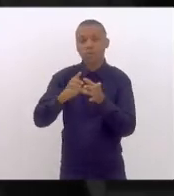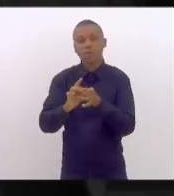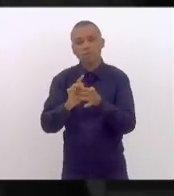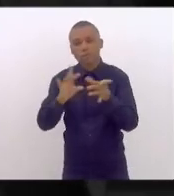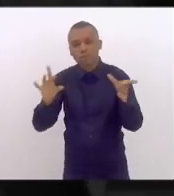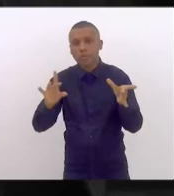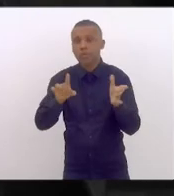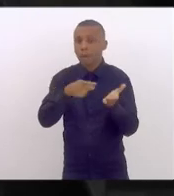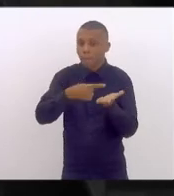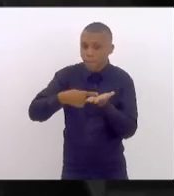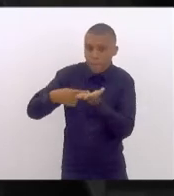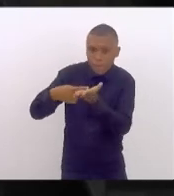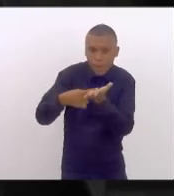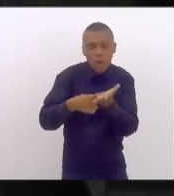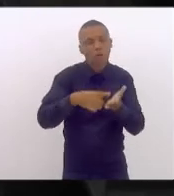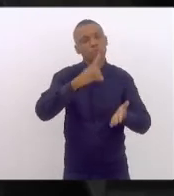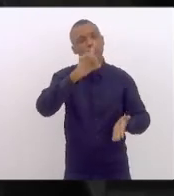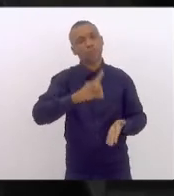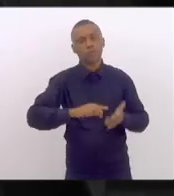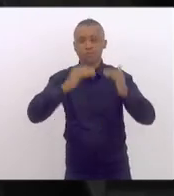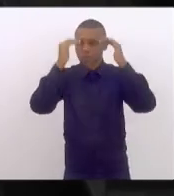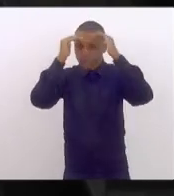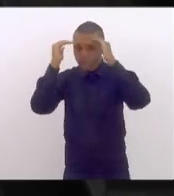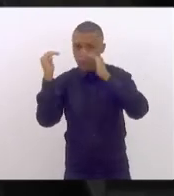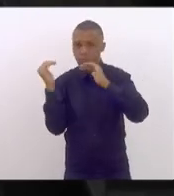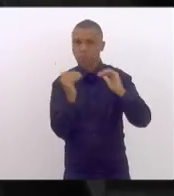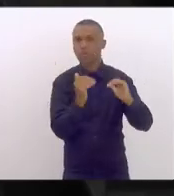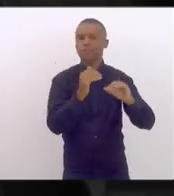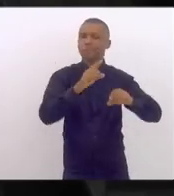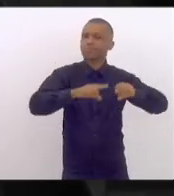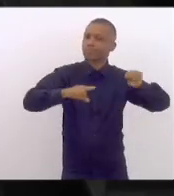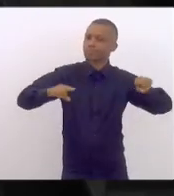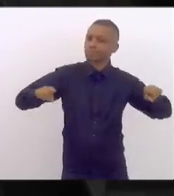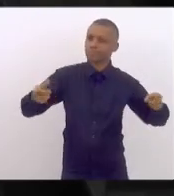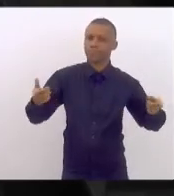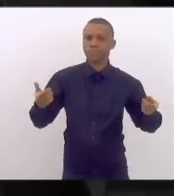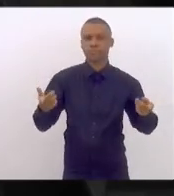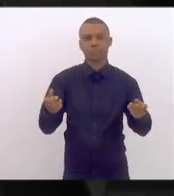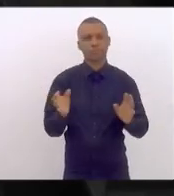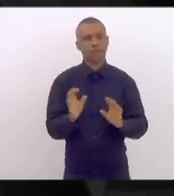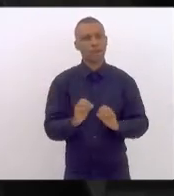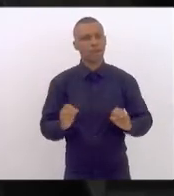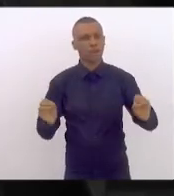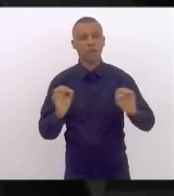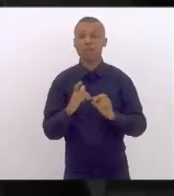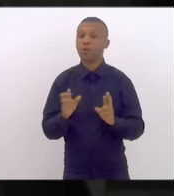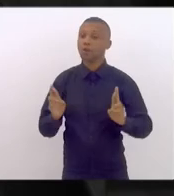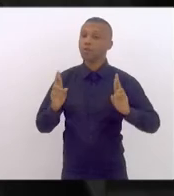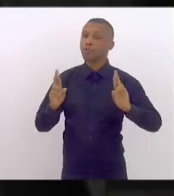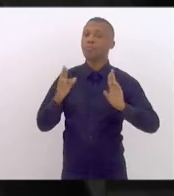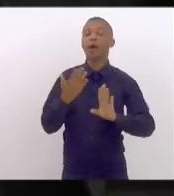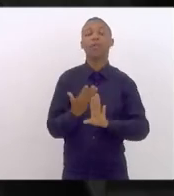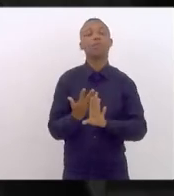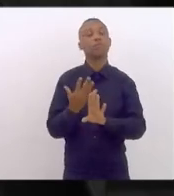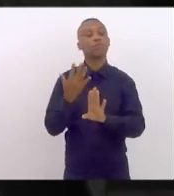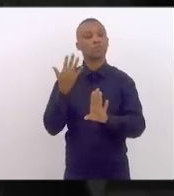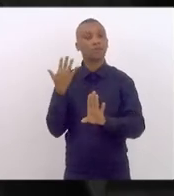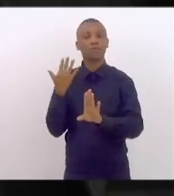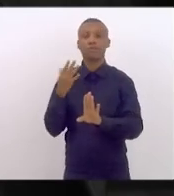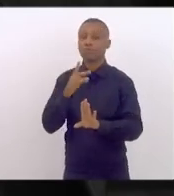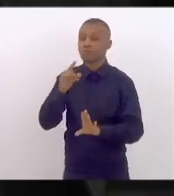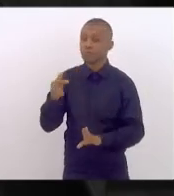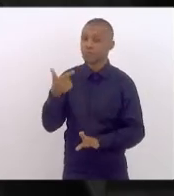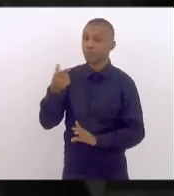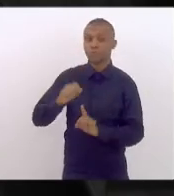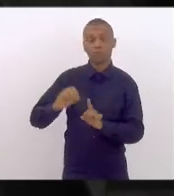com agenda da Cidadania com agenda do respeito adversidade Enfim então o que eu espero antes de mais nada é que o dia